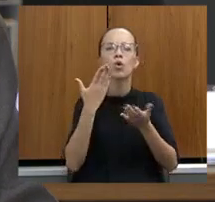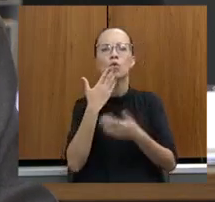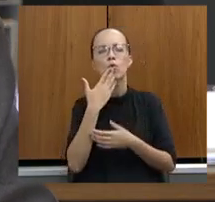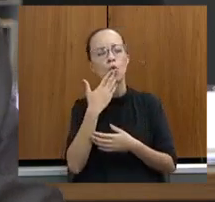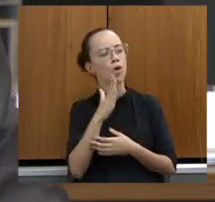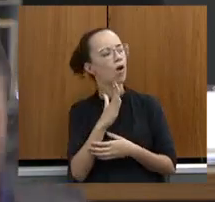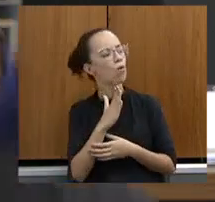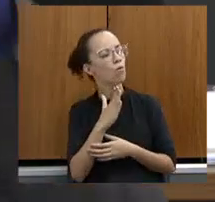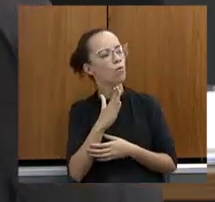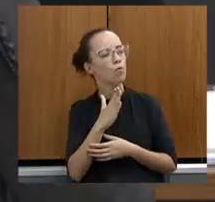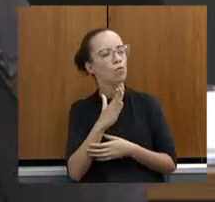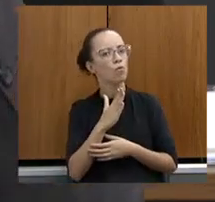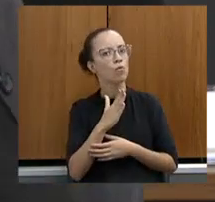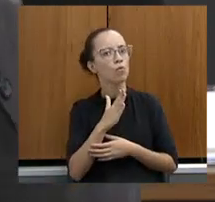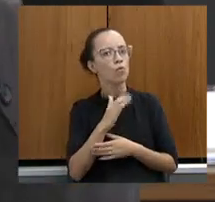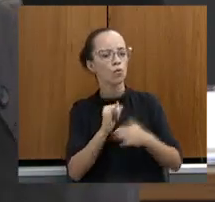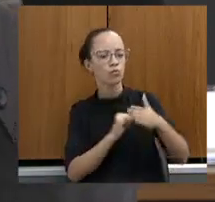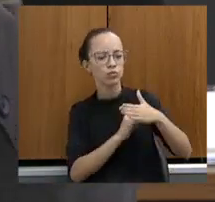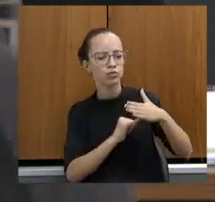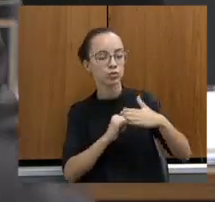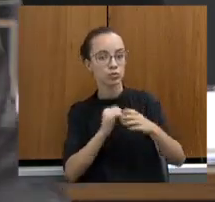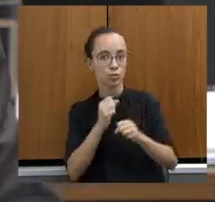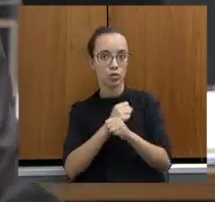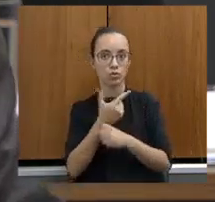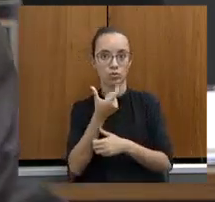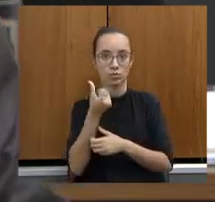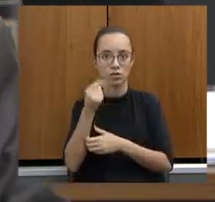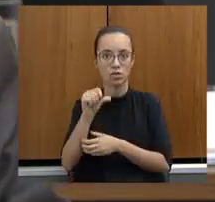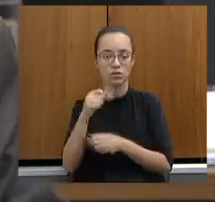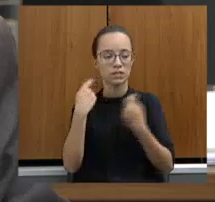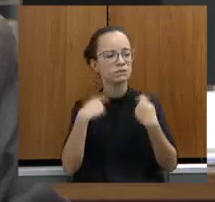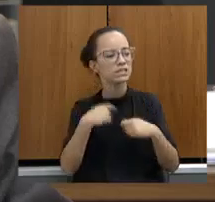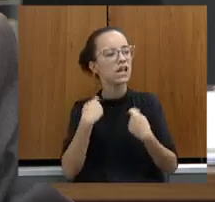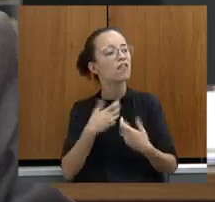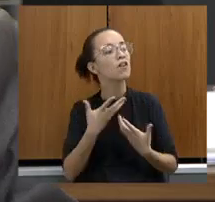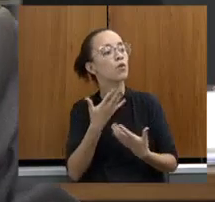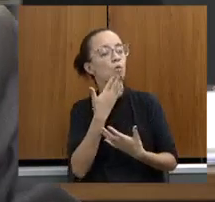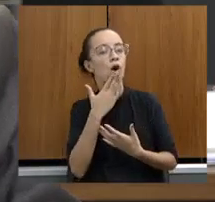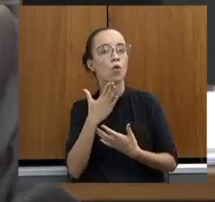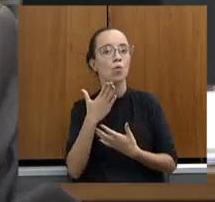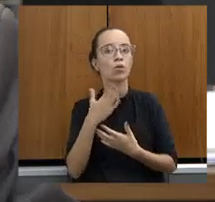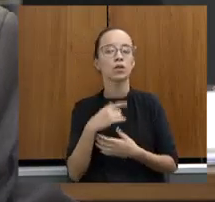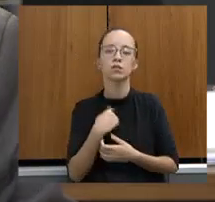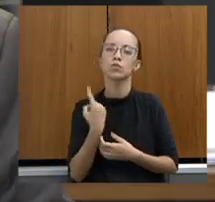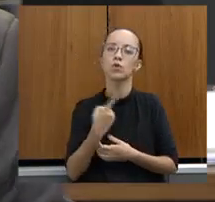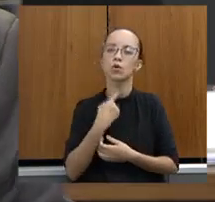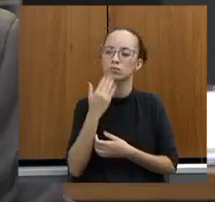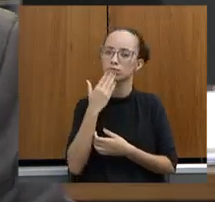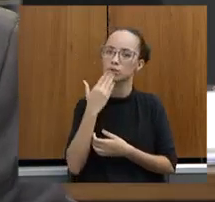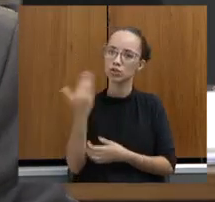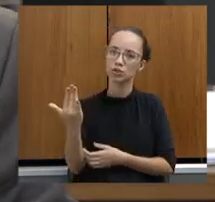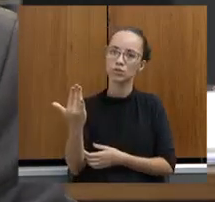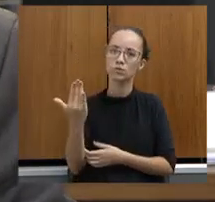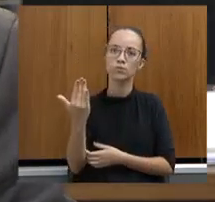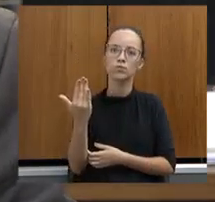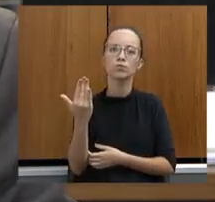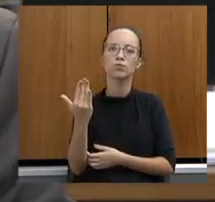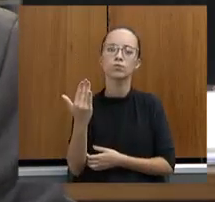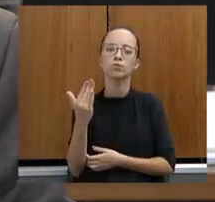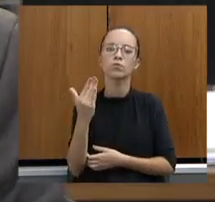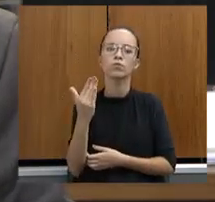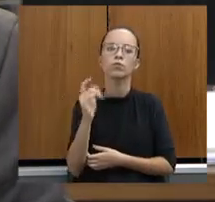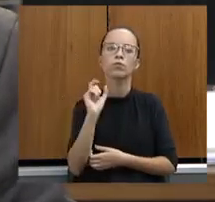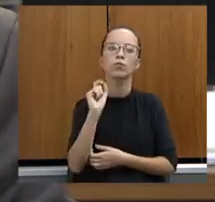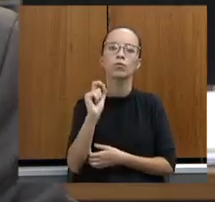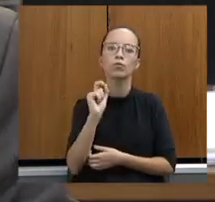a força policial que naquele momento em 2019 mais necessitava onde a gente pedia ao secretário o